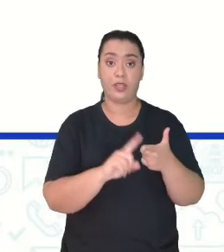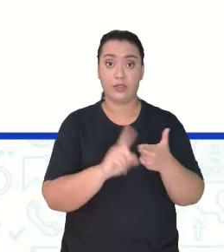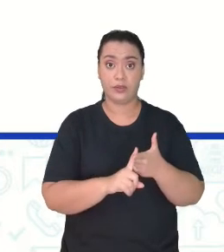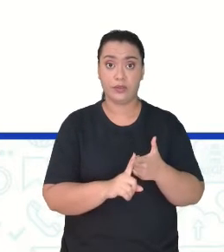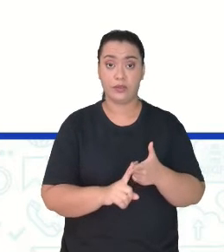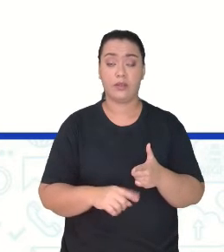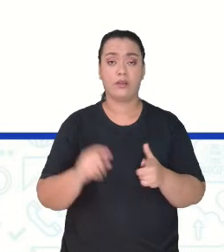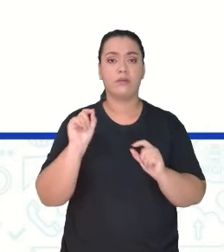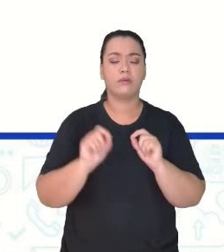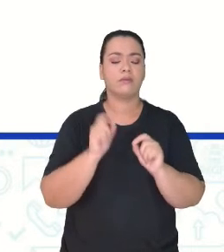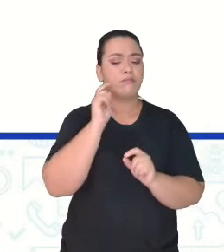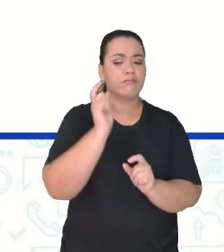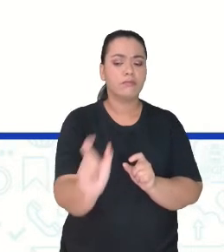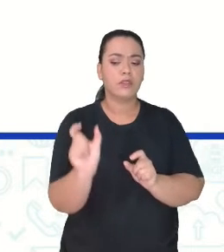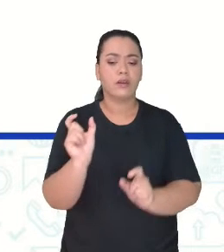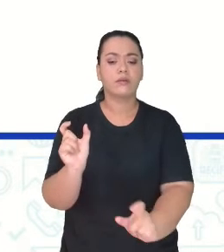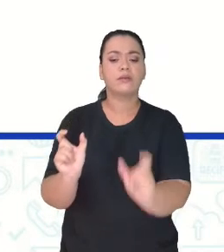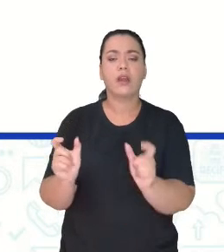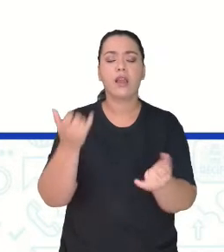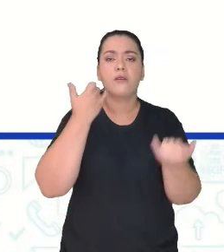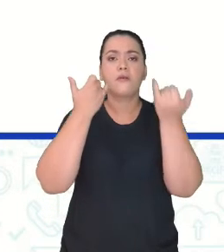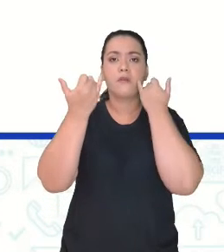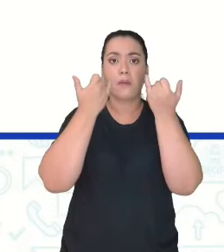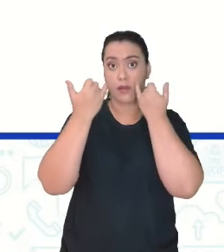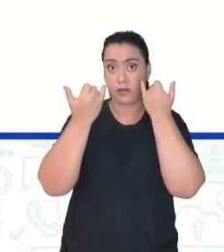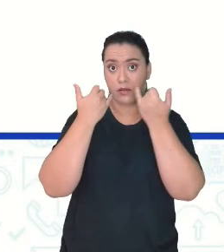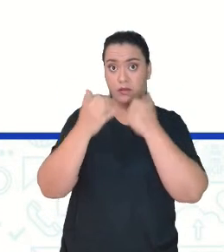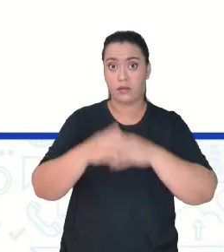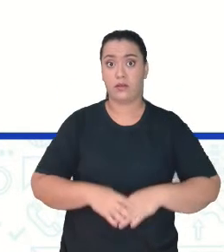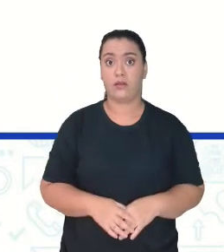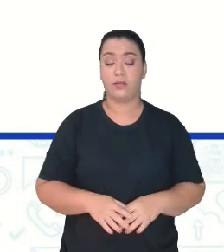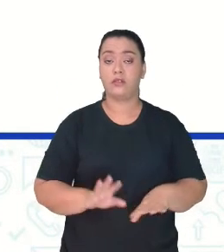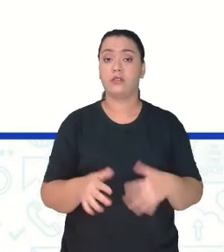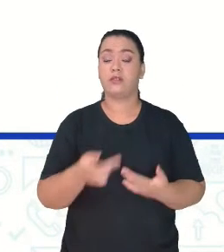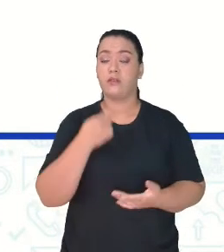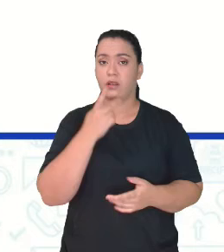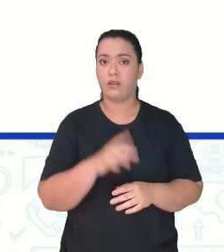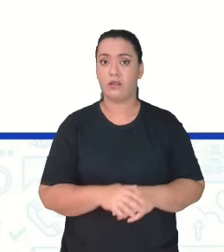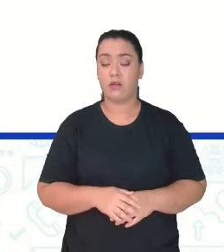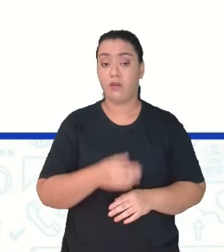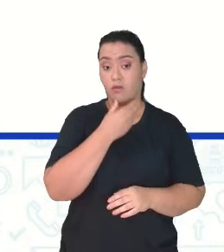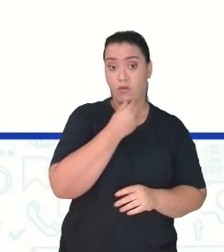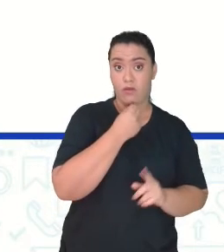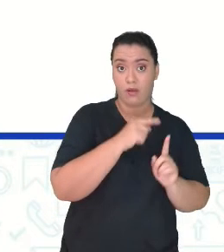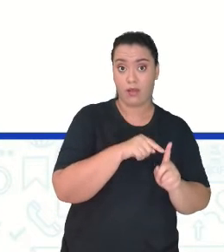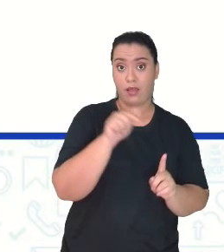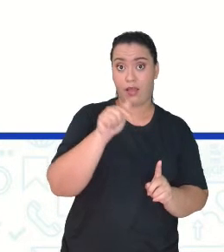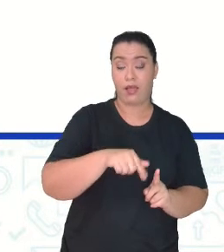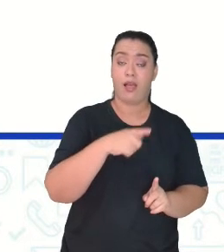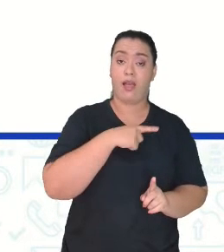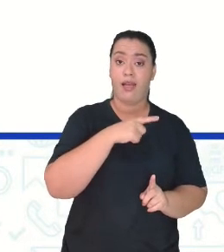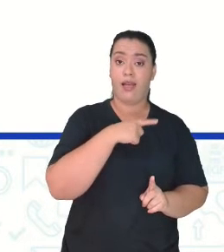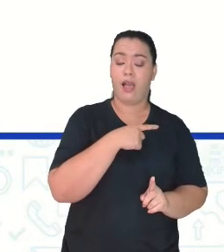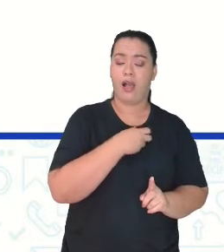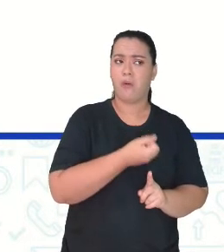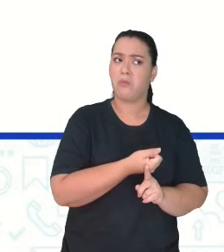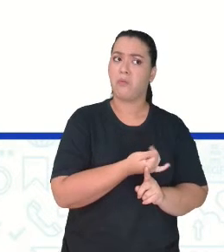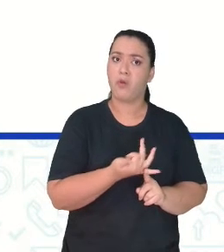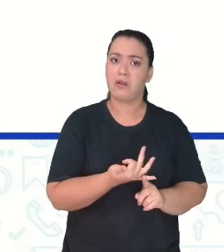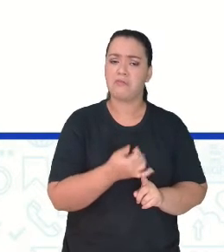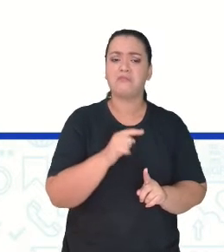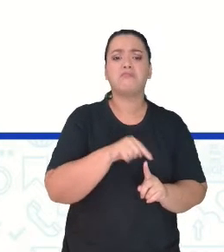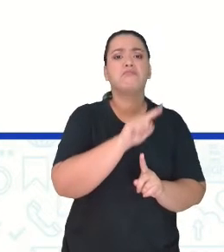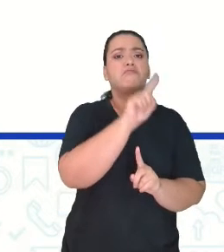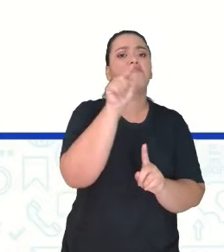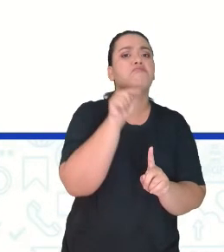é a gente destacar as informações. Então, ó, ele diz assim, ó, José tem certa quantidade, ou